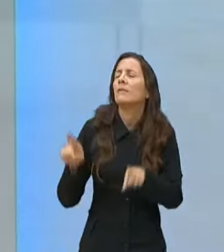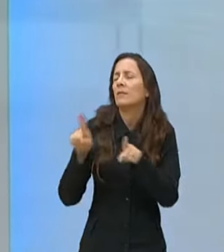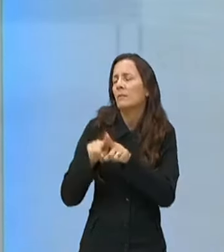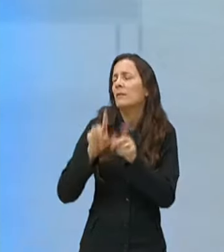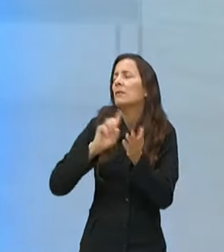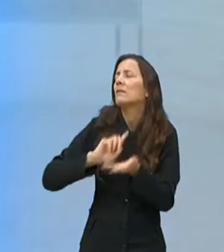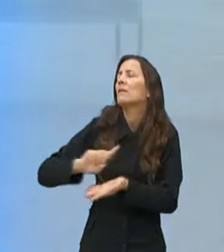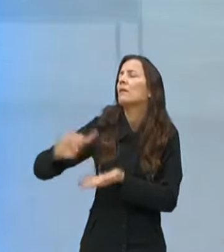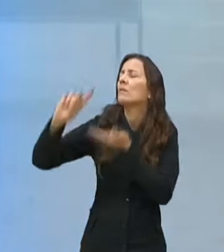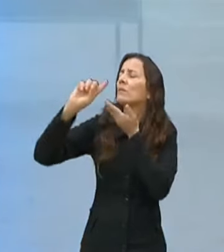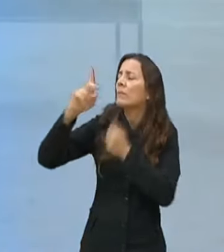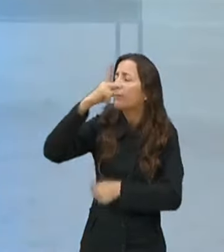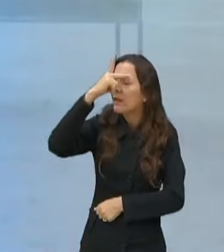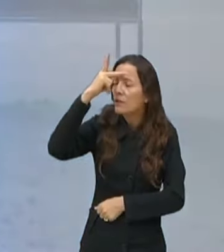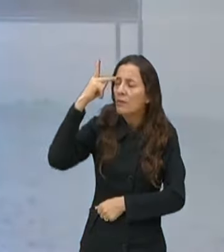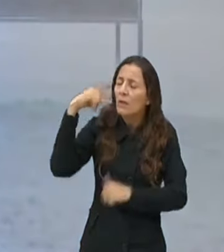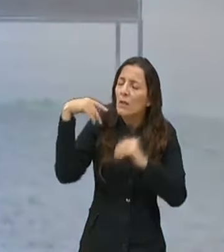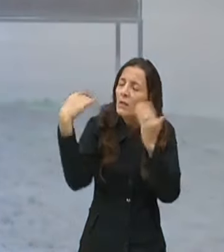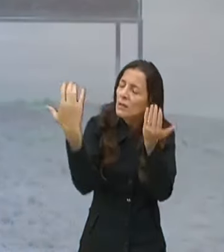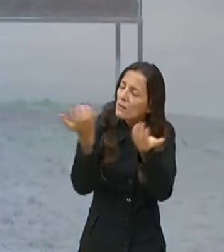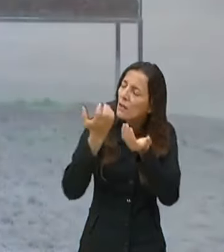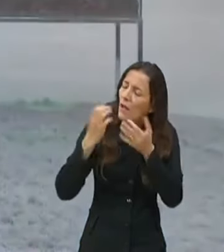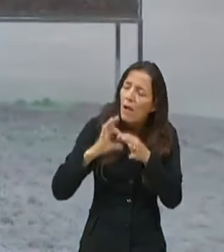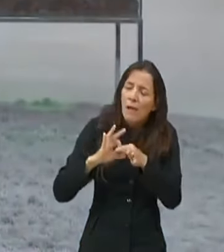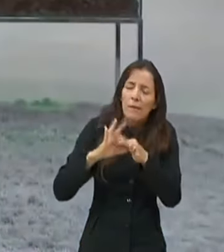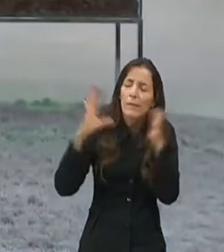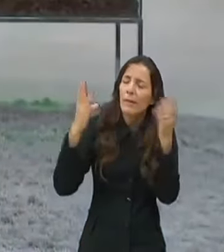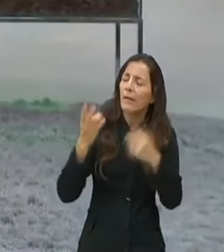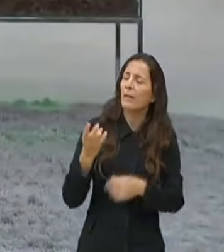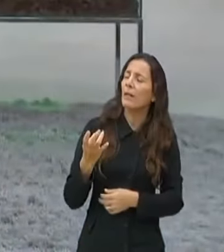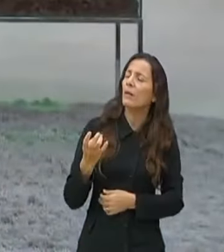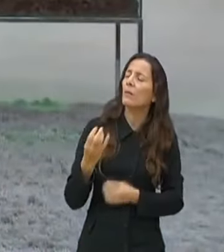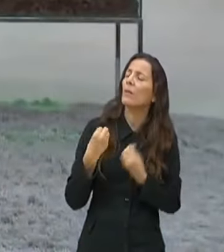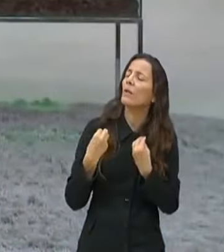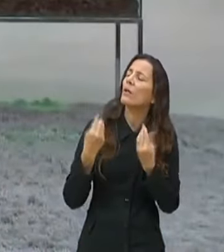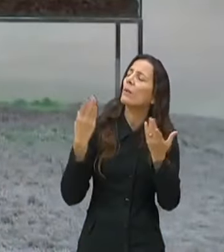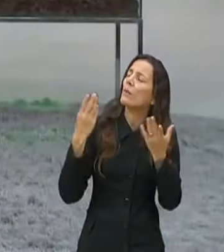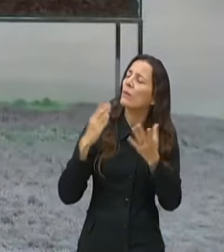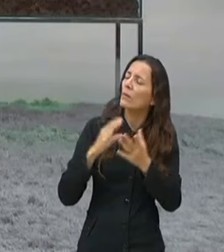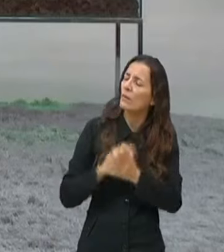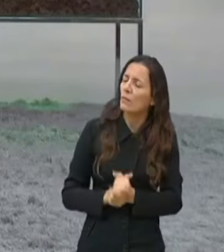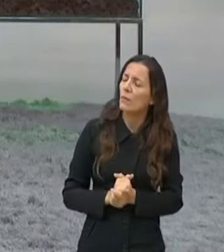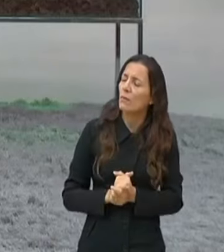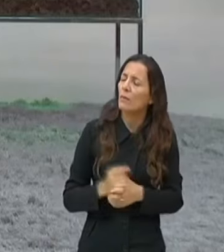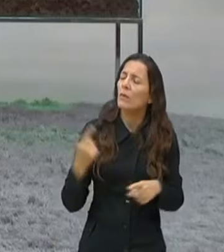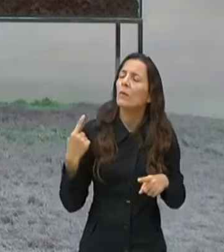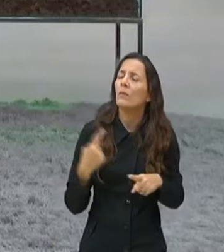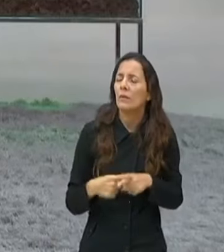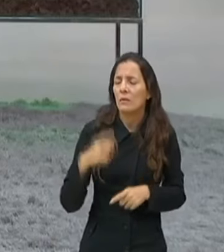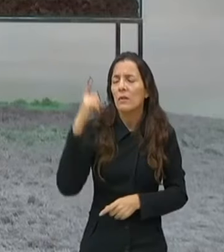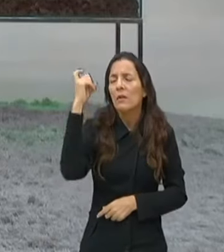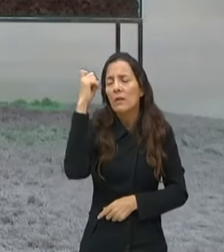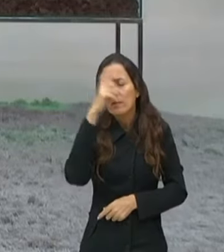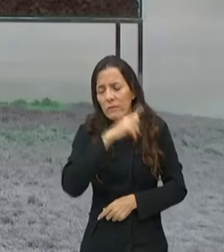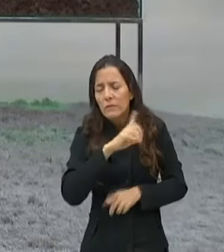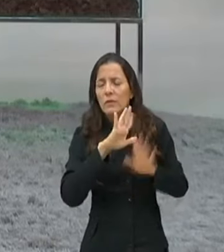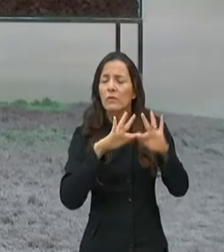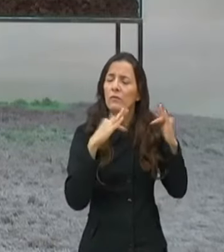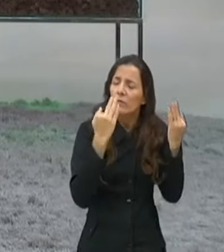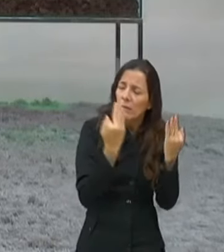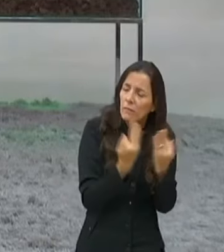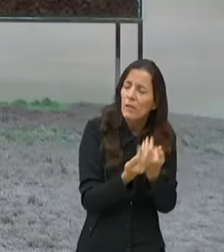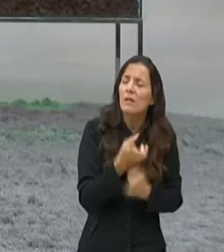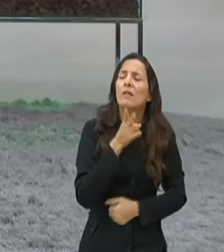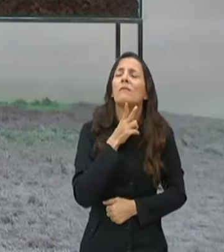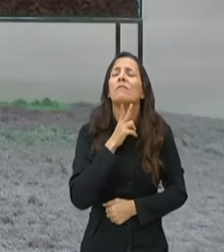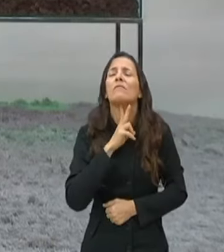que famílias têm passado sofrendo com dependentes químicos, com viciados